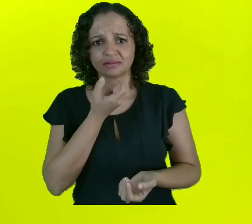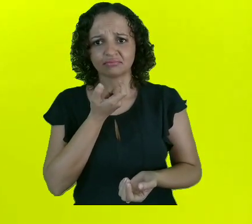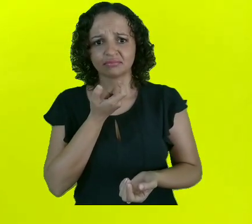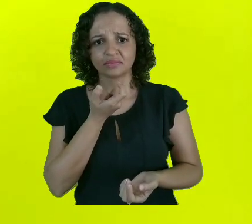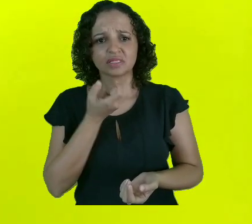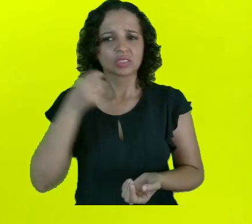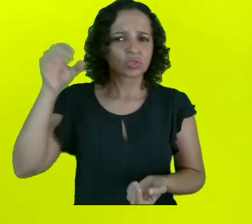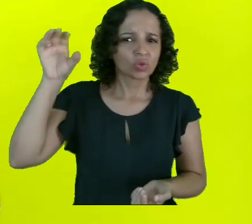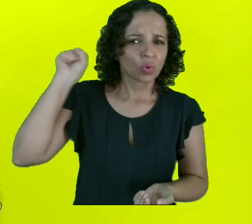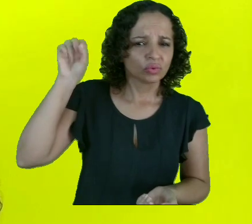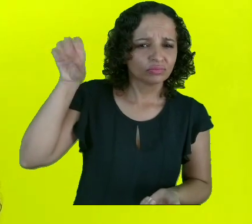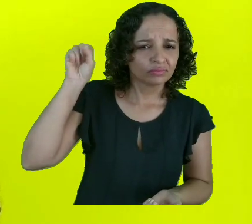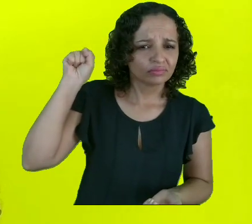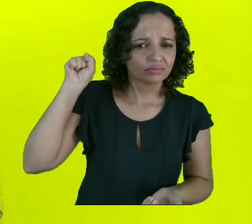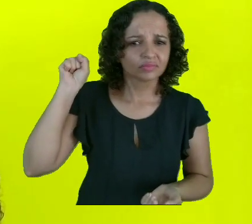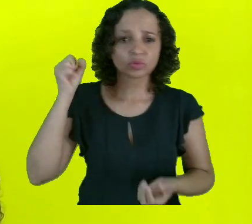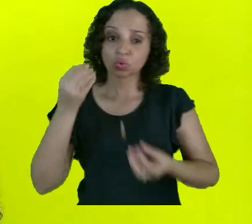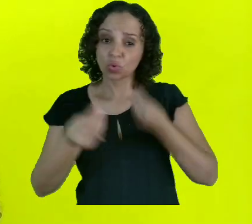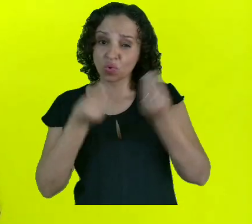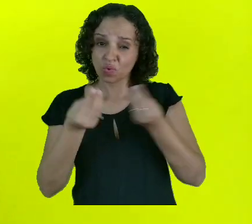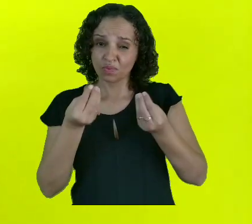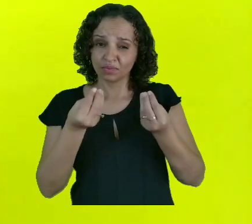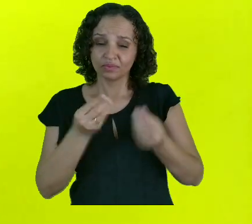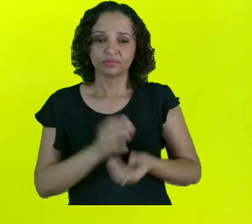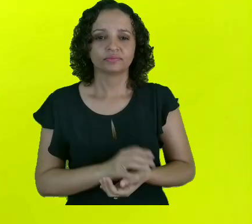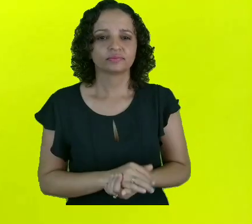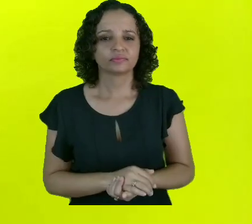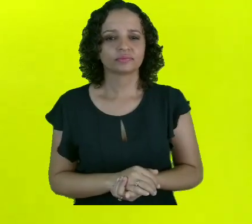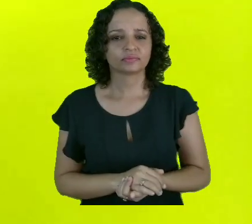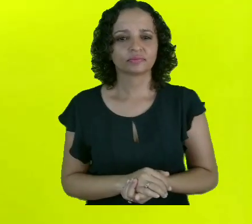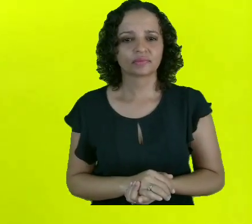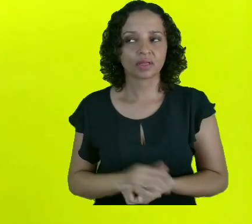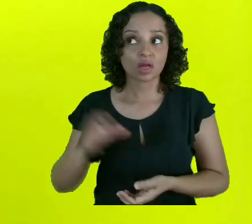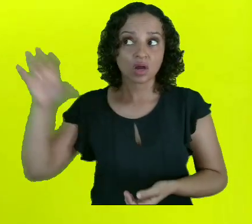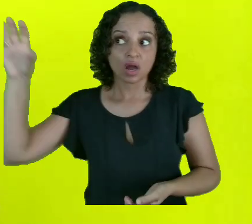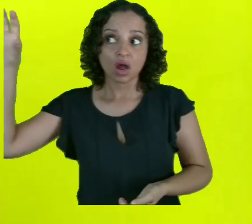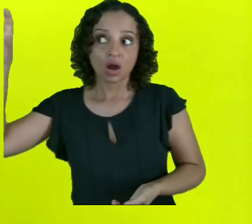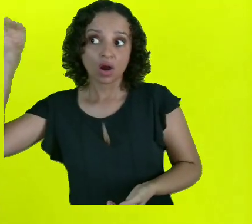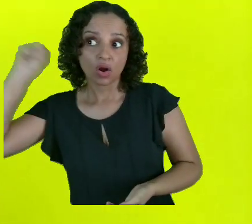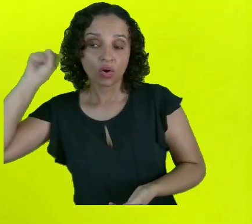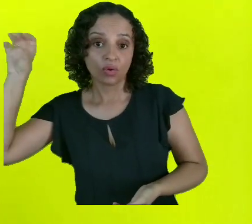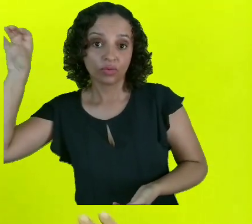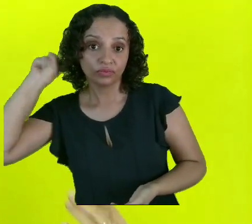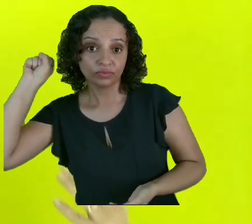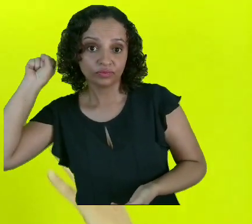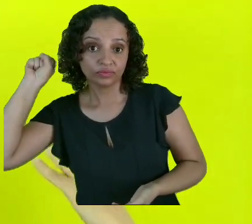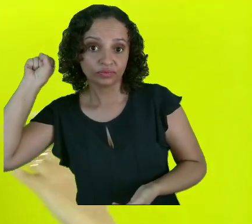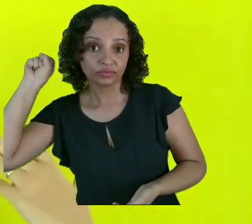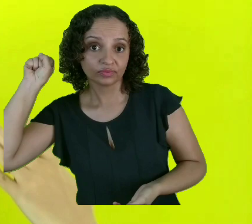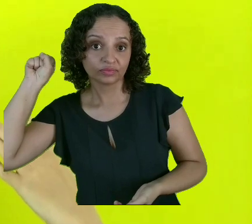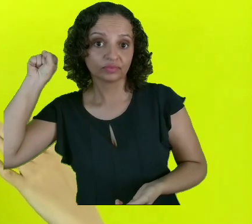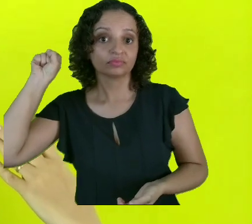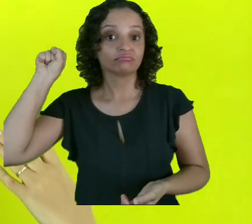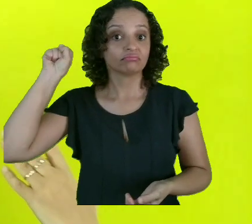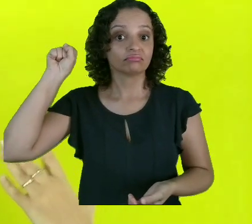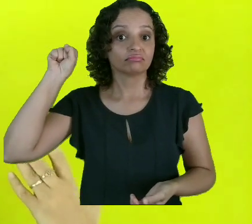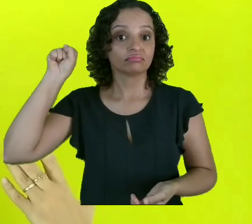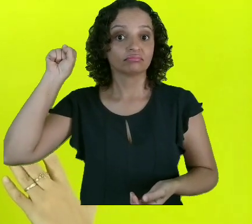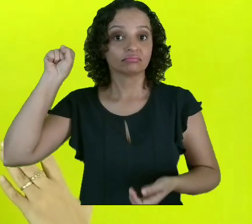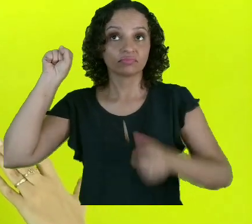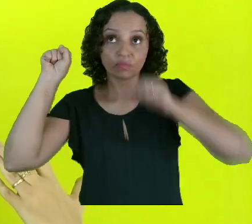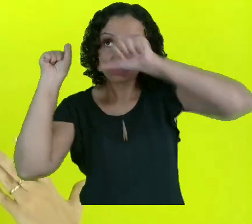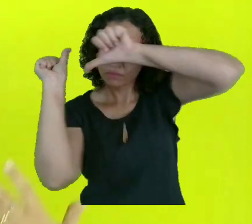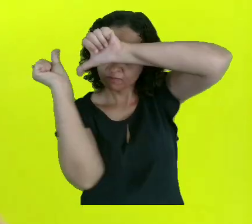as pessoas ouvintes? Elas ouvem, transformam isso numa imagem